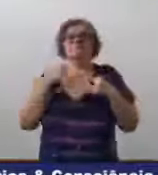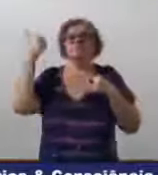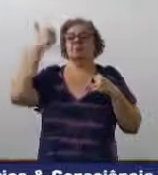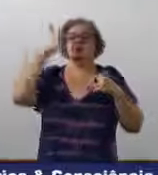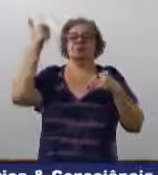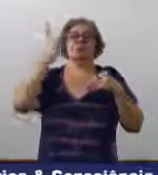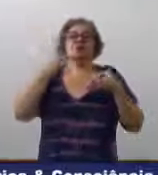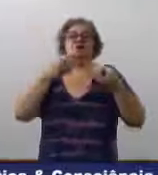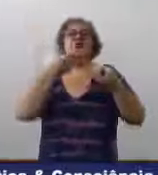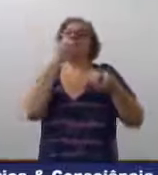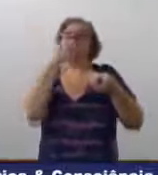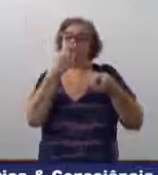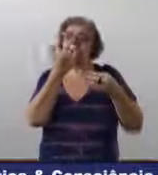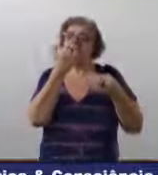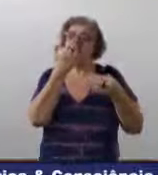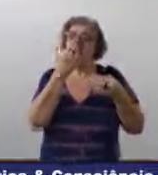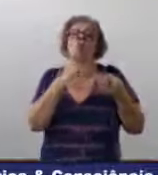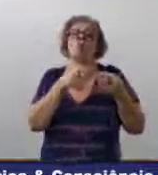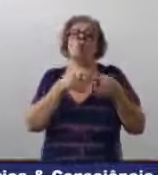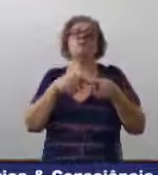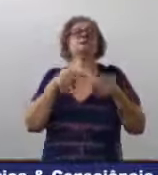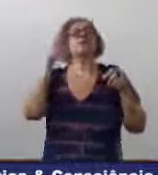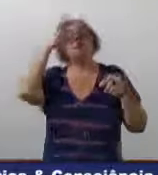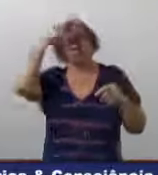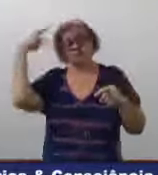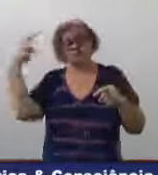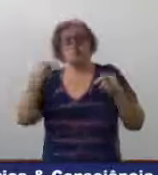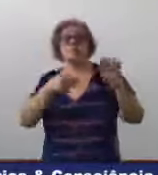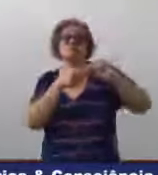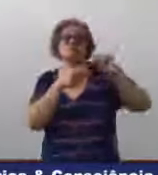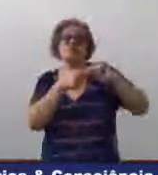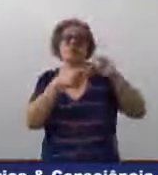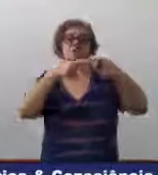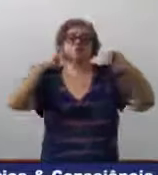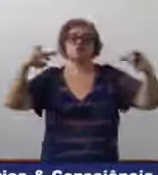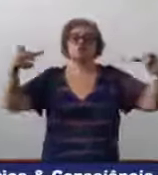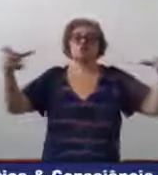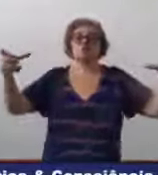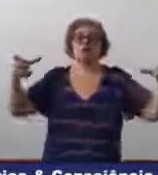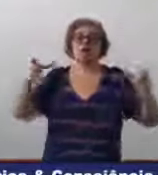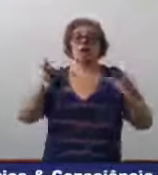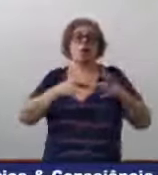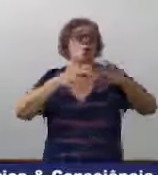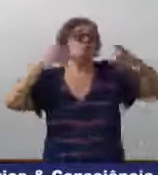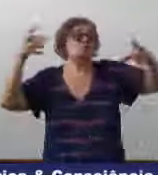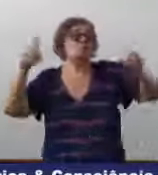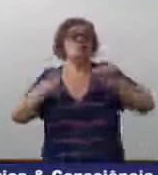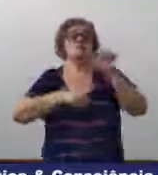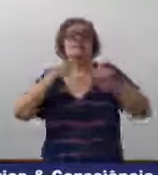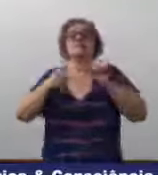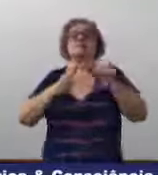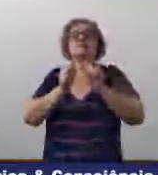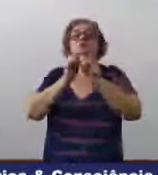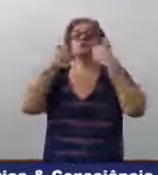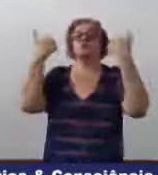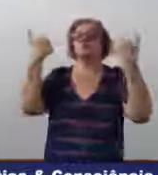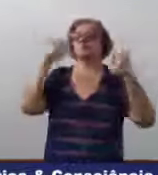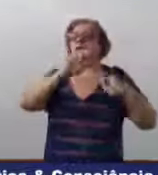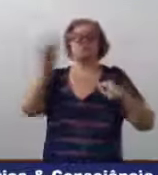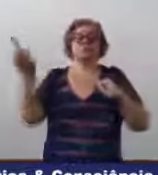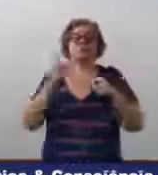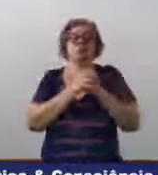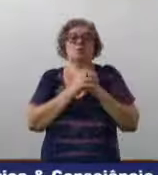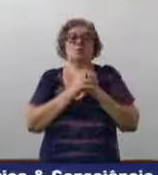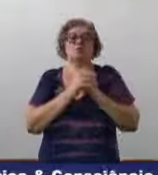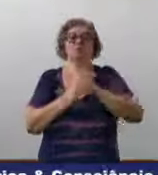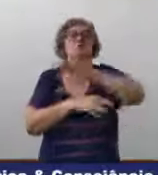Com qualquer bobaginha. Há pessoas que têm a facilidade de ampliar. Não é a multiplicação dos pães, é a multiplicação dos pregos.